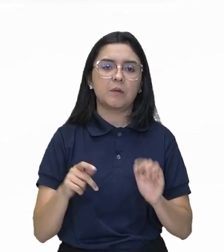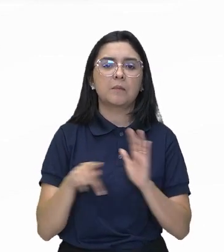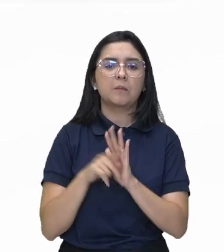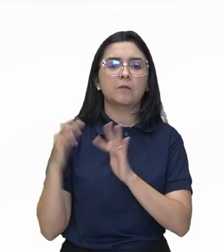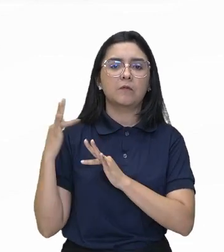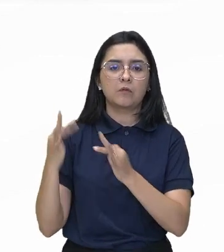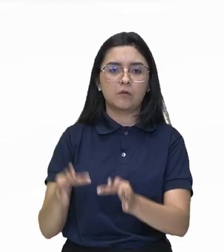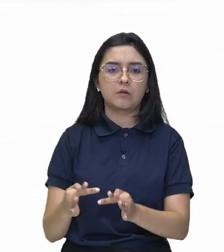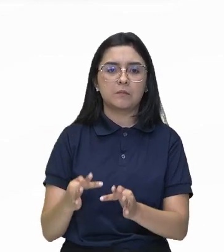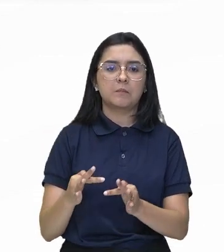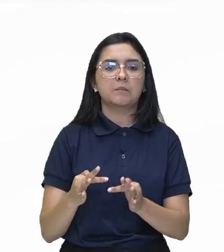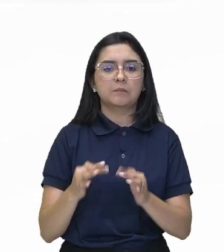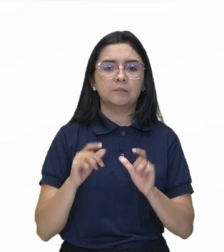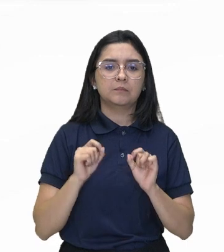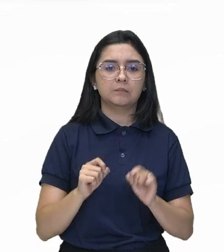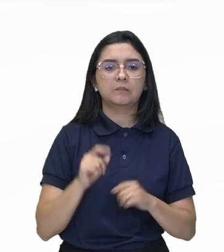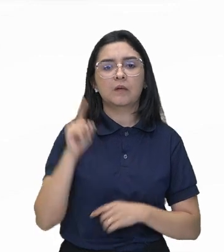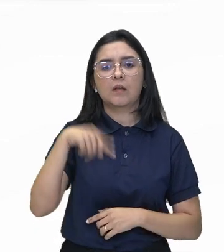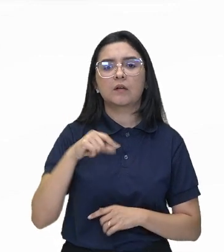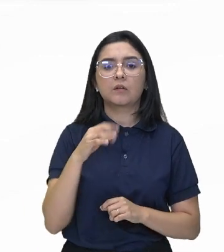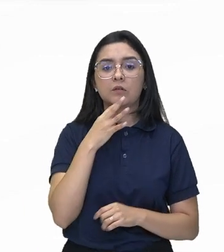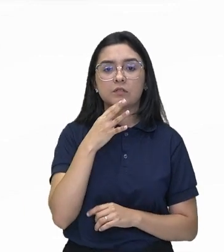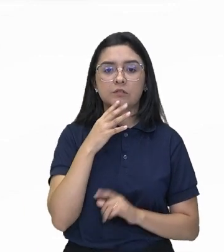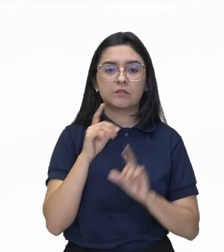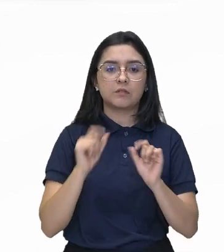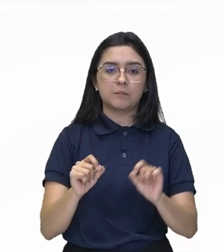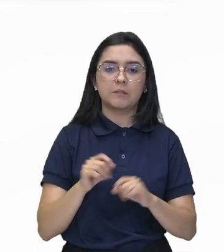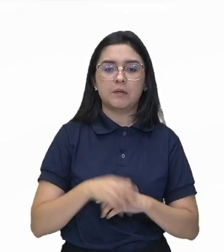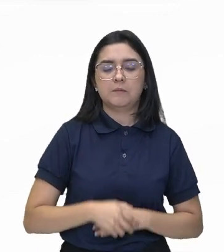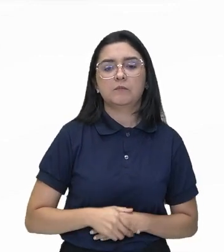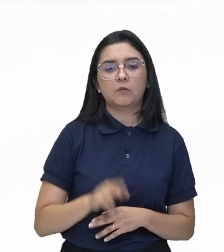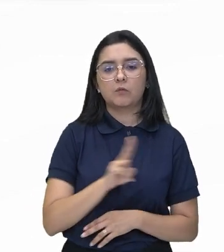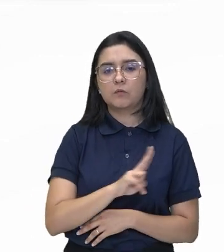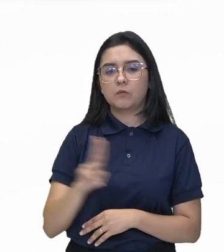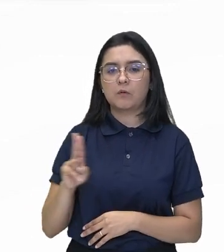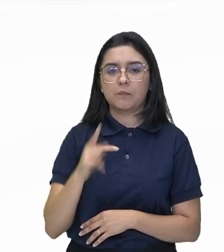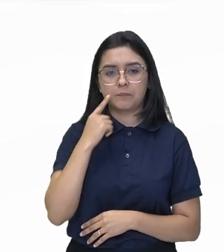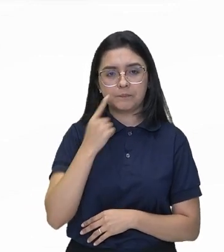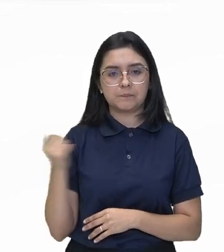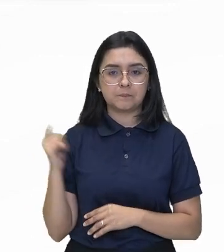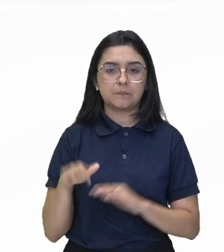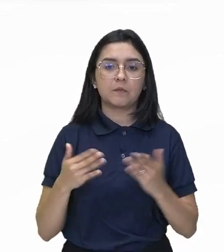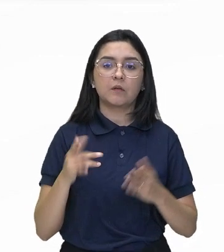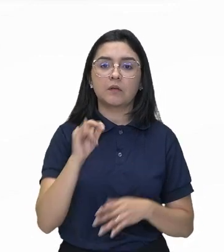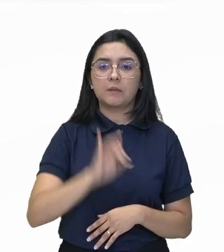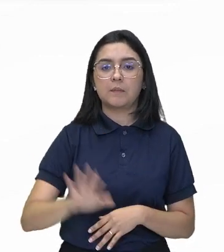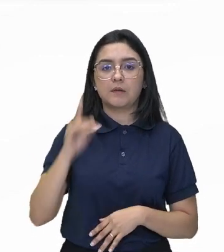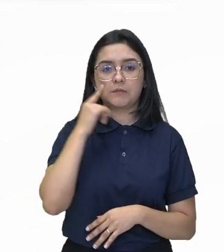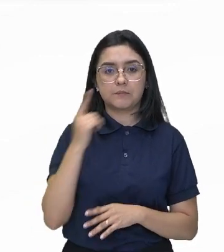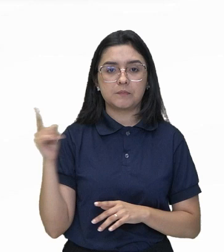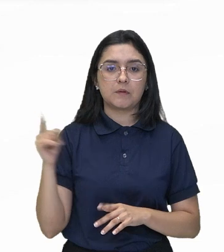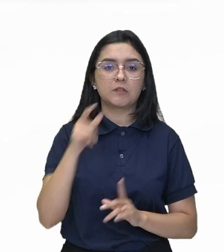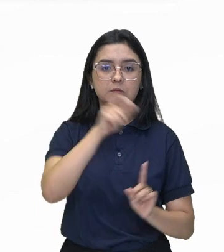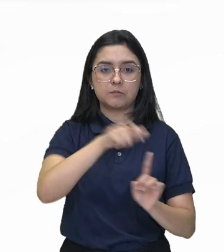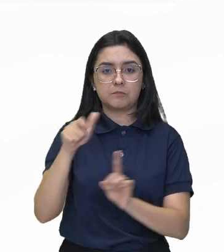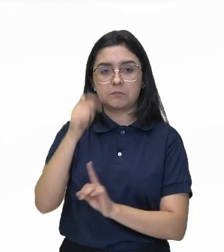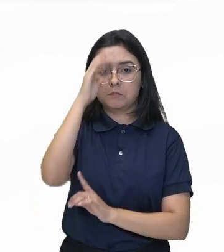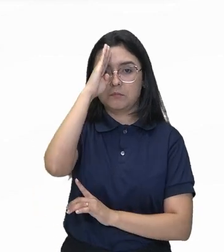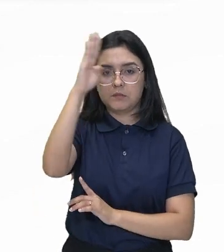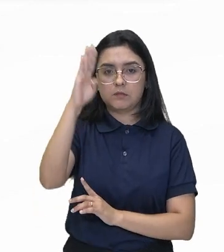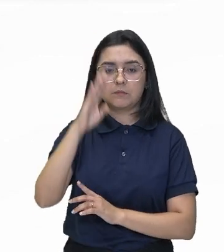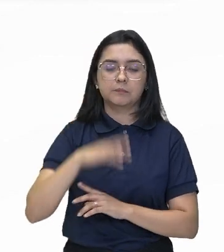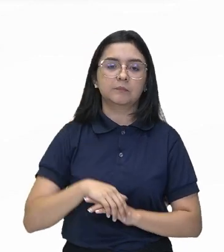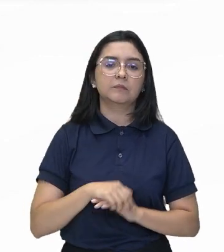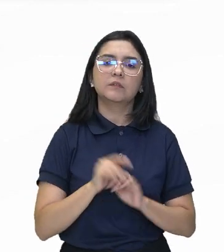conhecido também por maracatu de baque solto. Aí a gente tem uma imagem, né? Os personagens